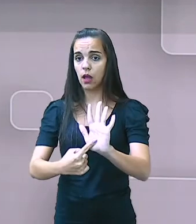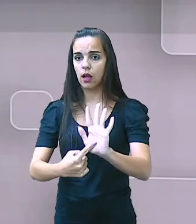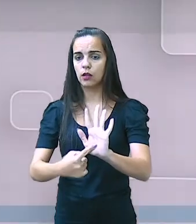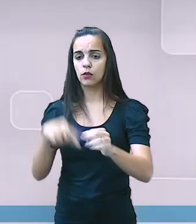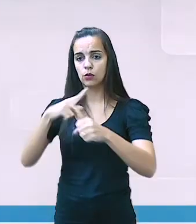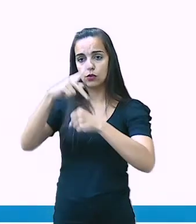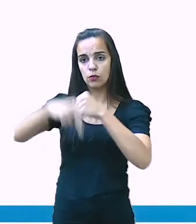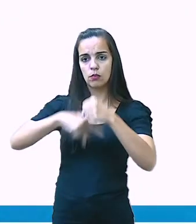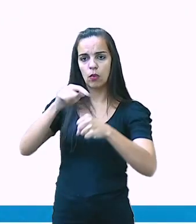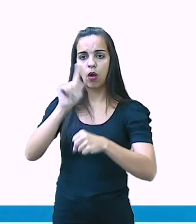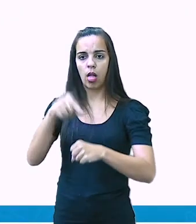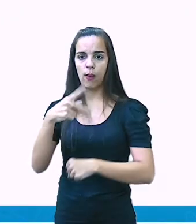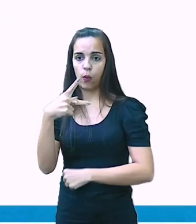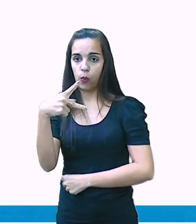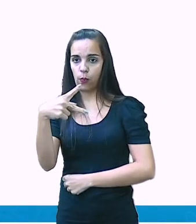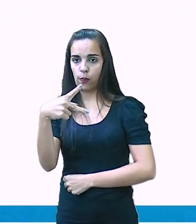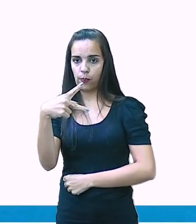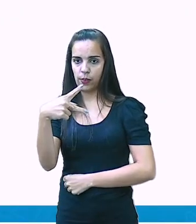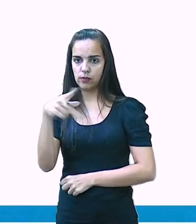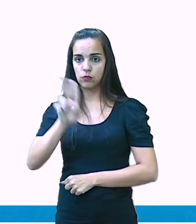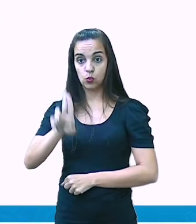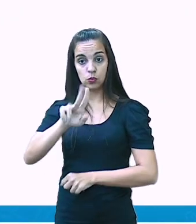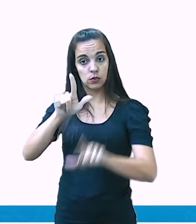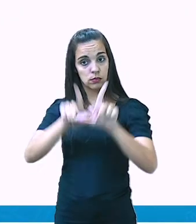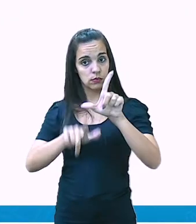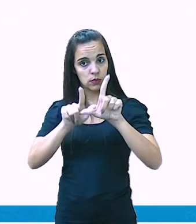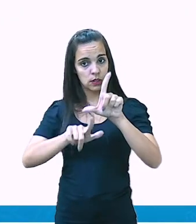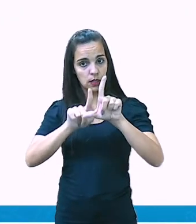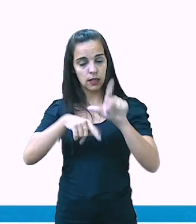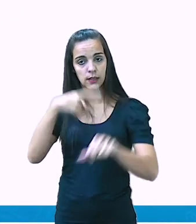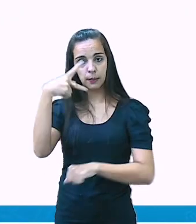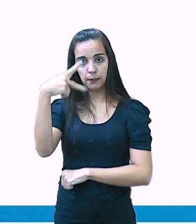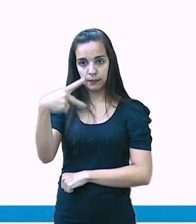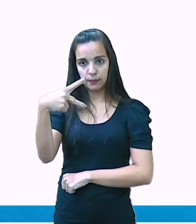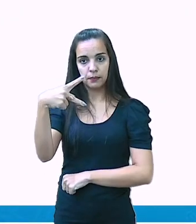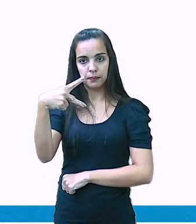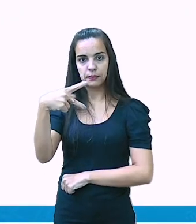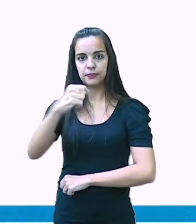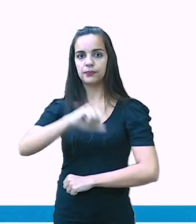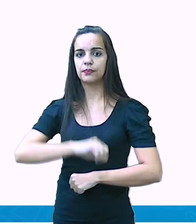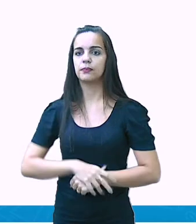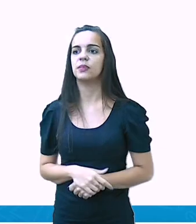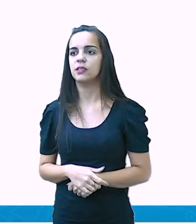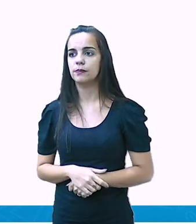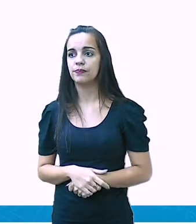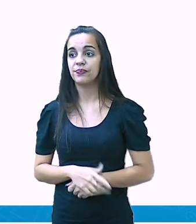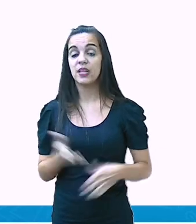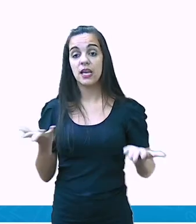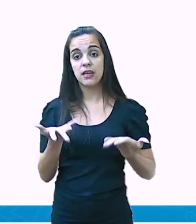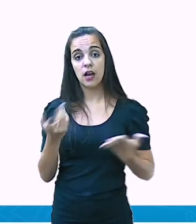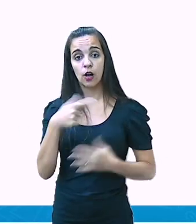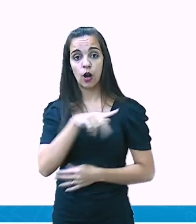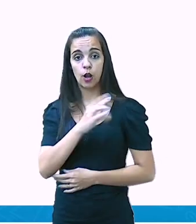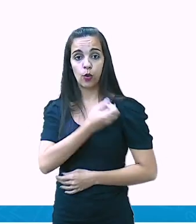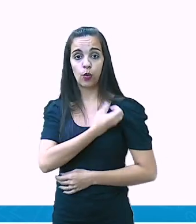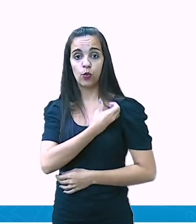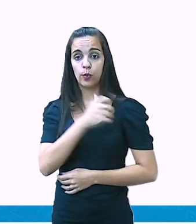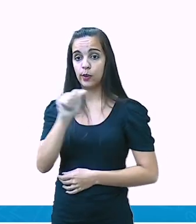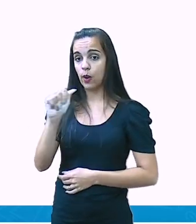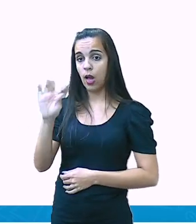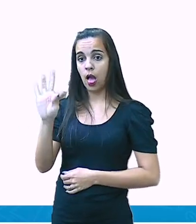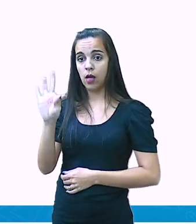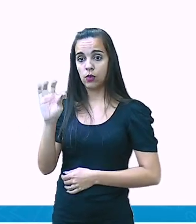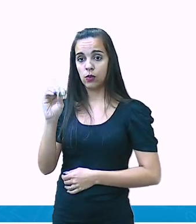Número atômico representado pela letra Z. O Z do Zorro aí, ó, representa o